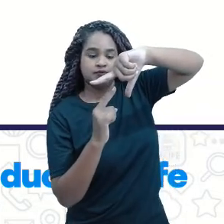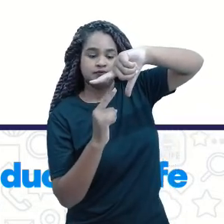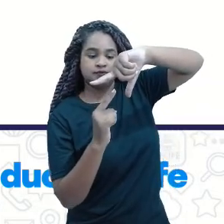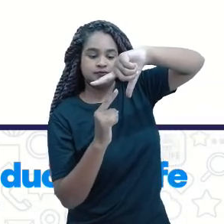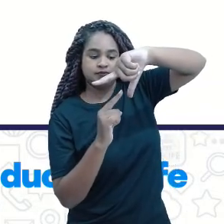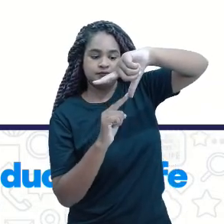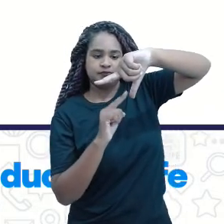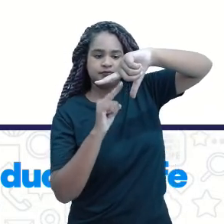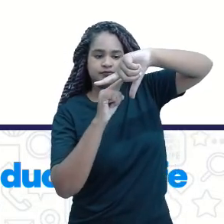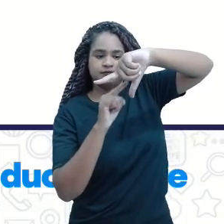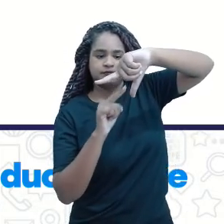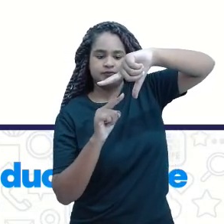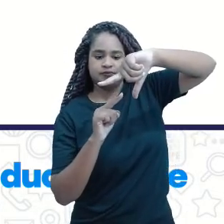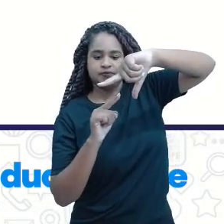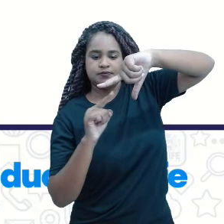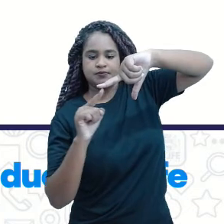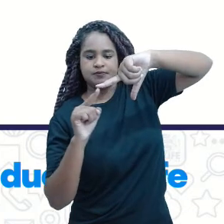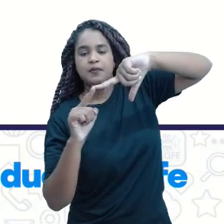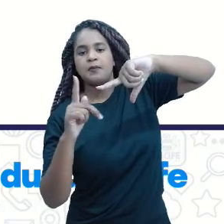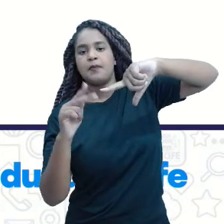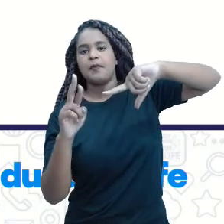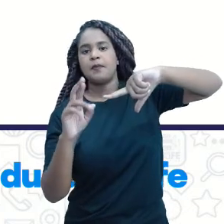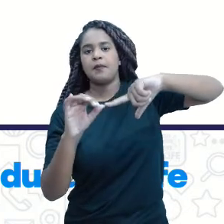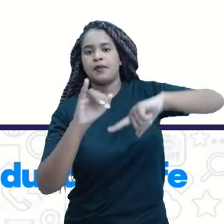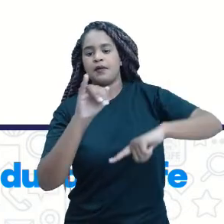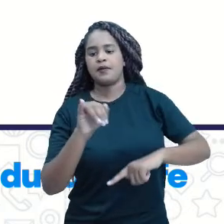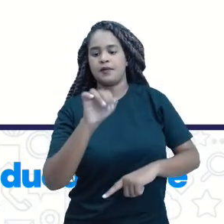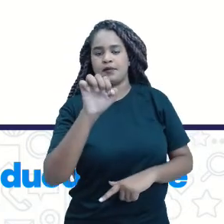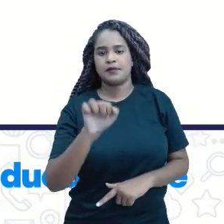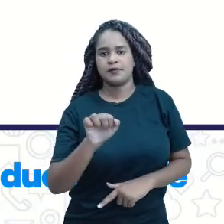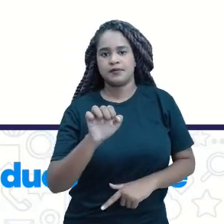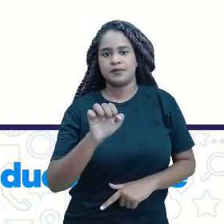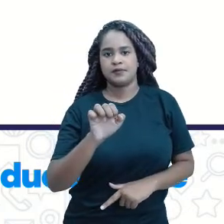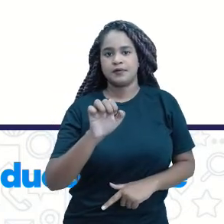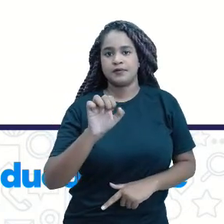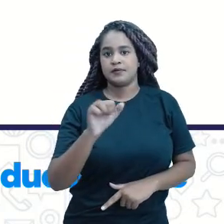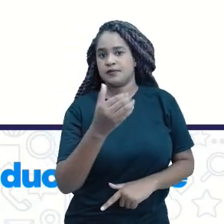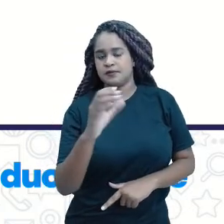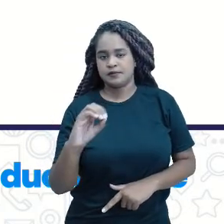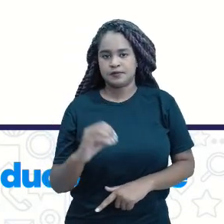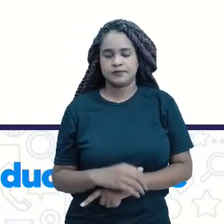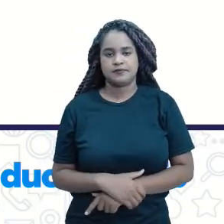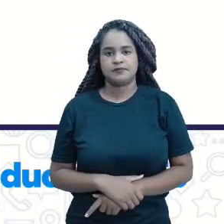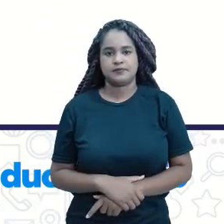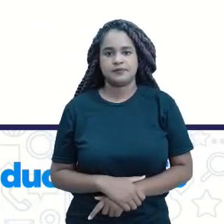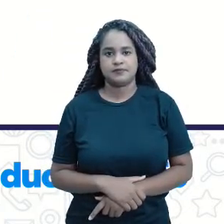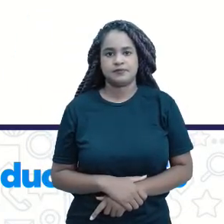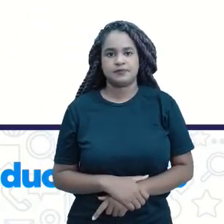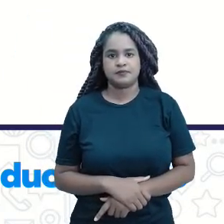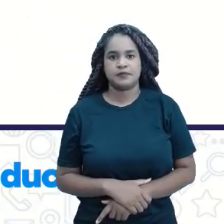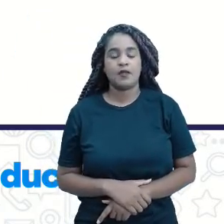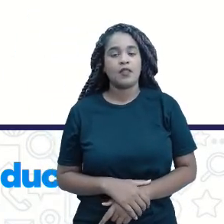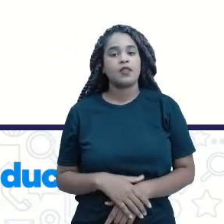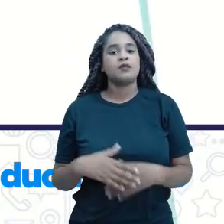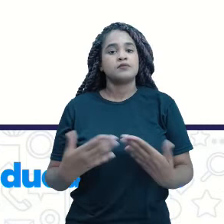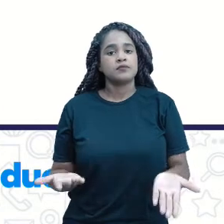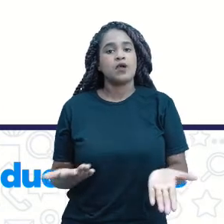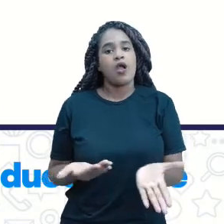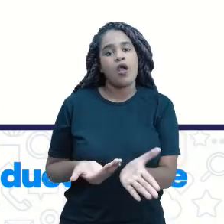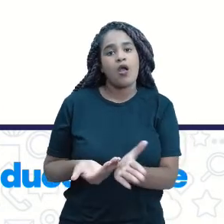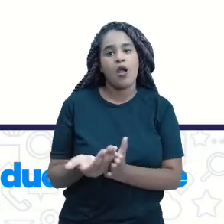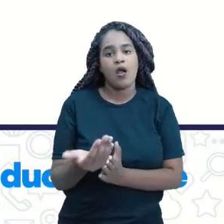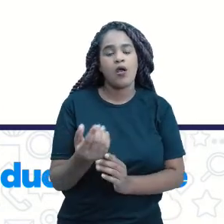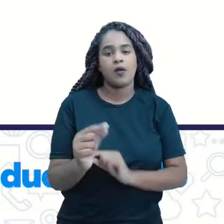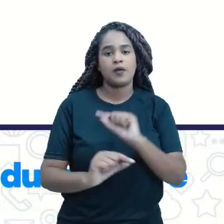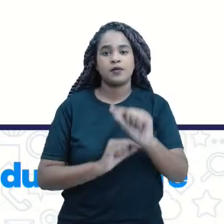já dá para visualizar melhor a relação entre esses elementos que a gente está percebendo aí. E é a partir daí que a gente vai começar a estudar a